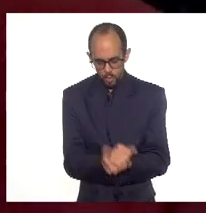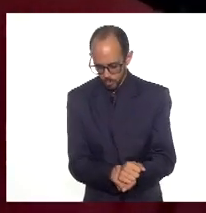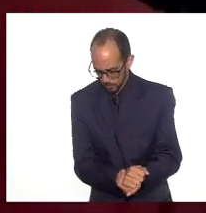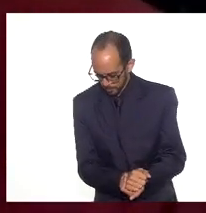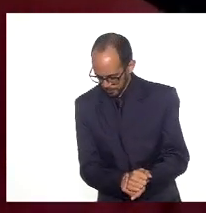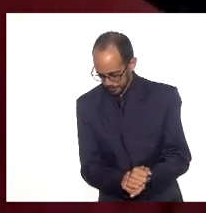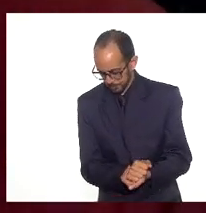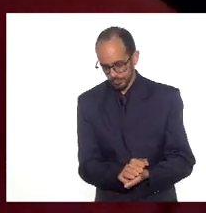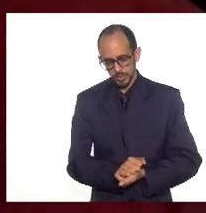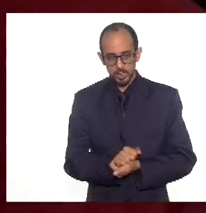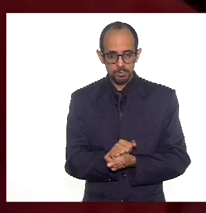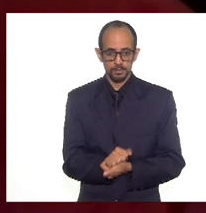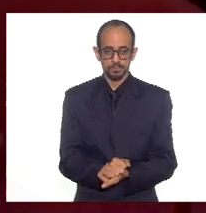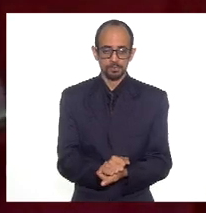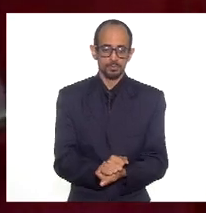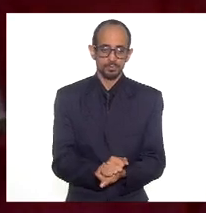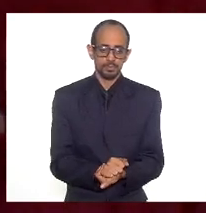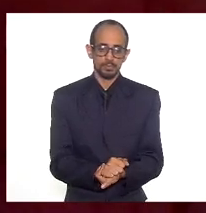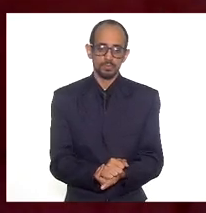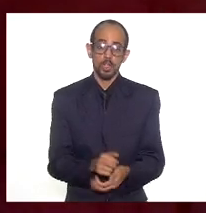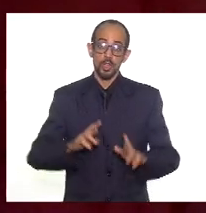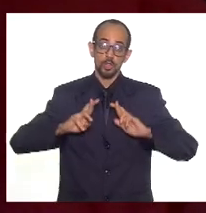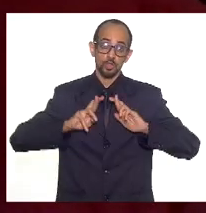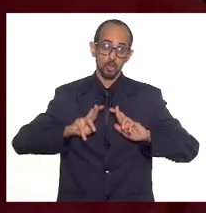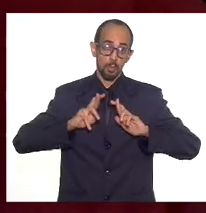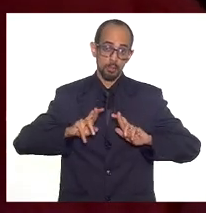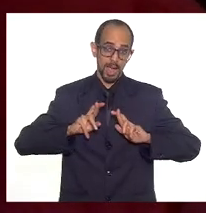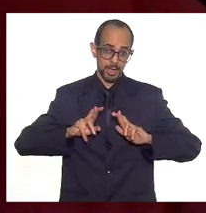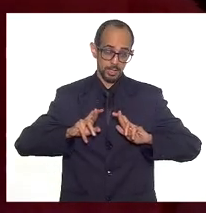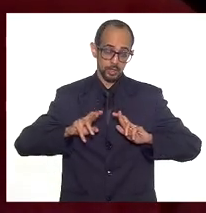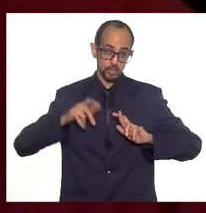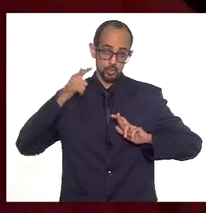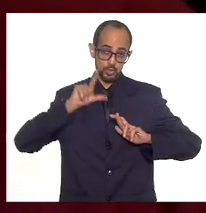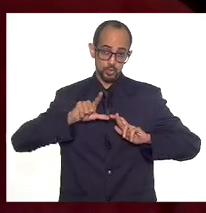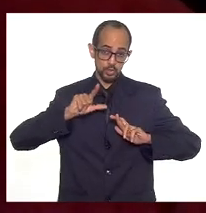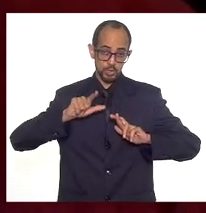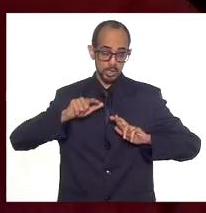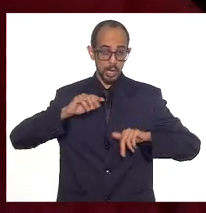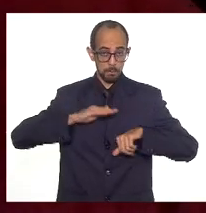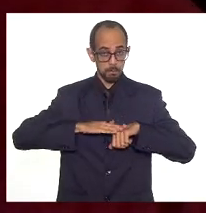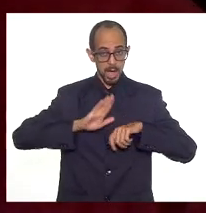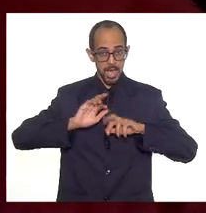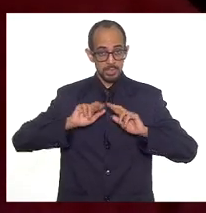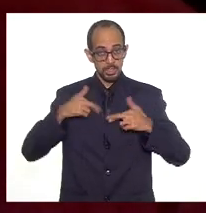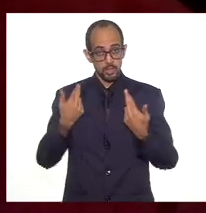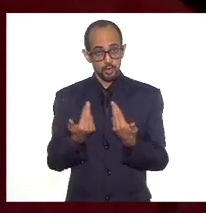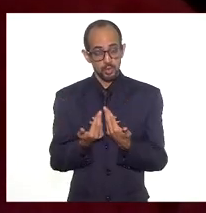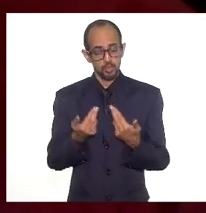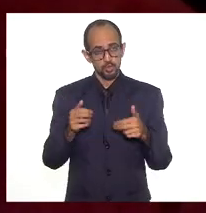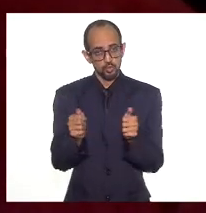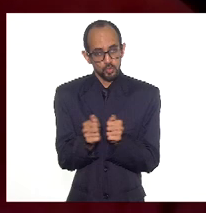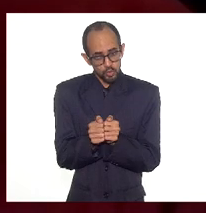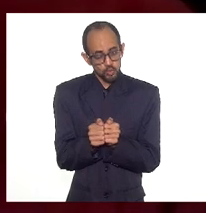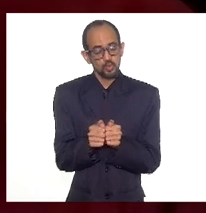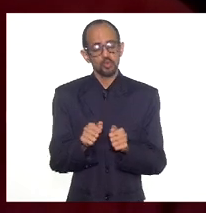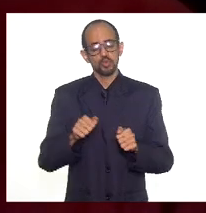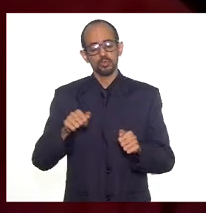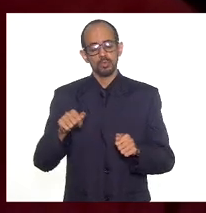seja o único encontro, que a gente possa ter outros encontros e que a gente possa, a